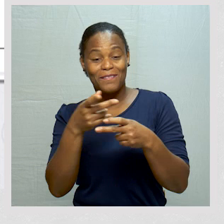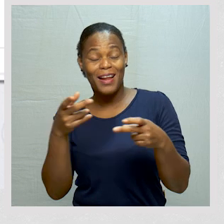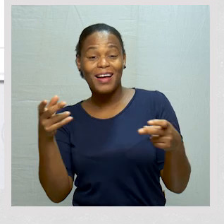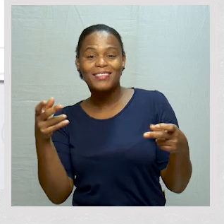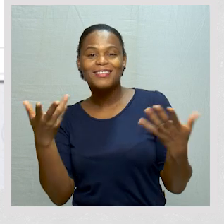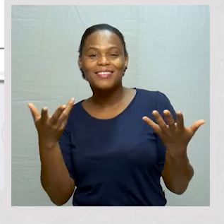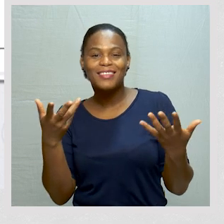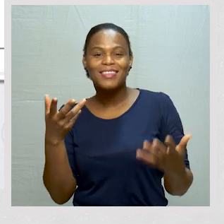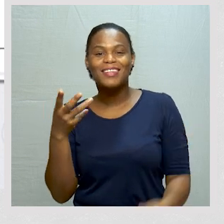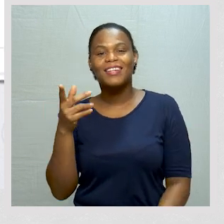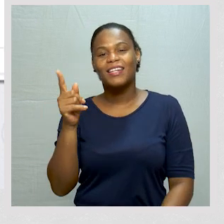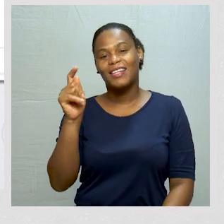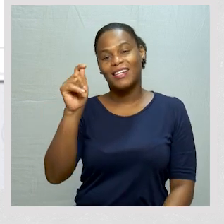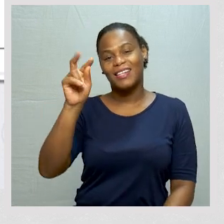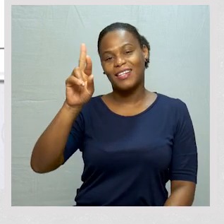uma frase